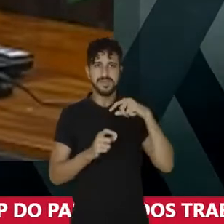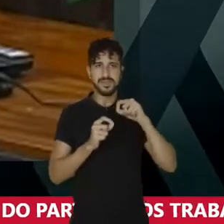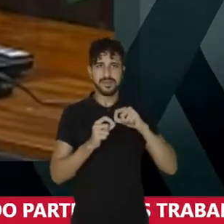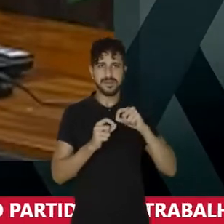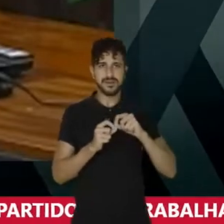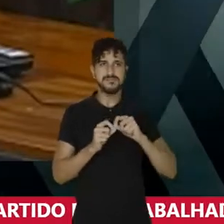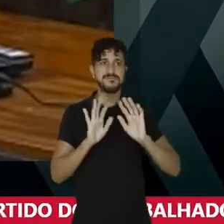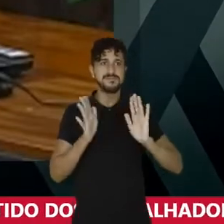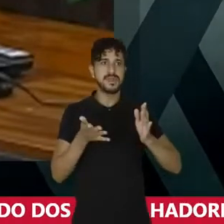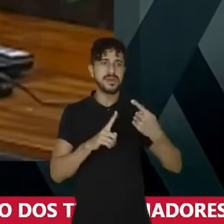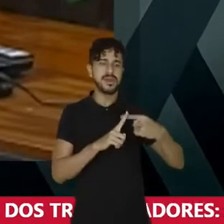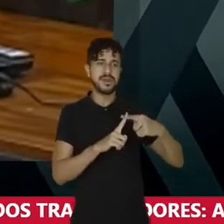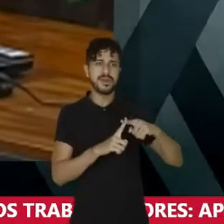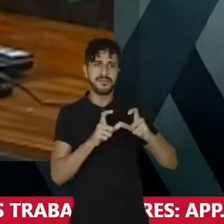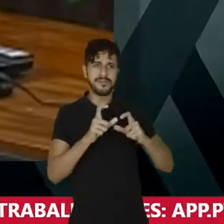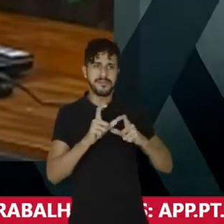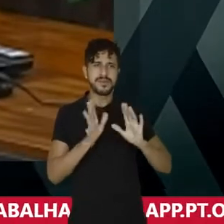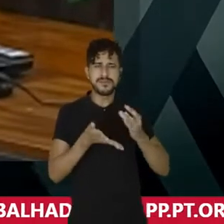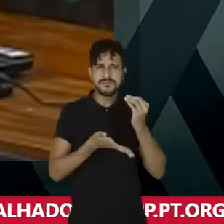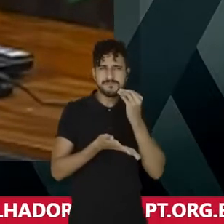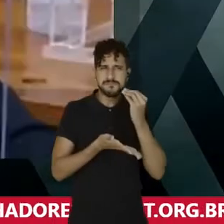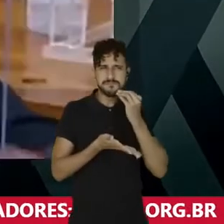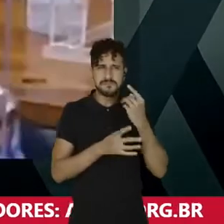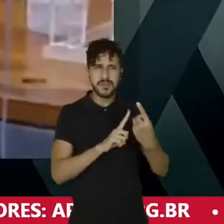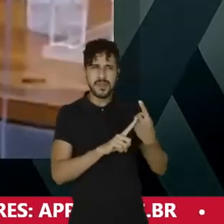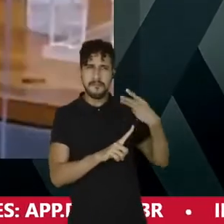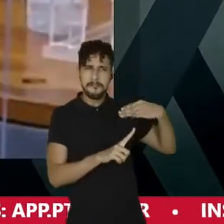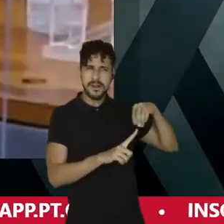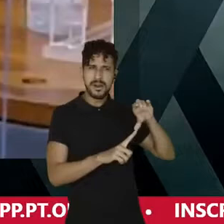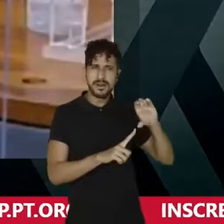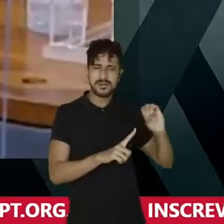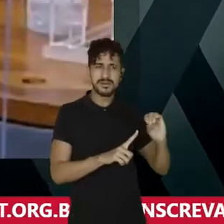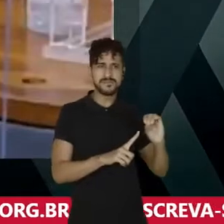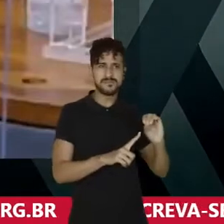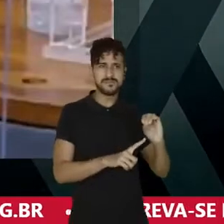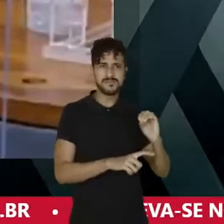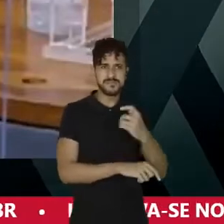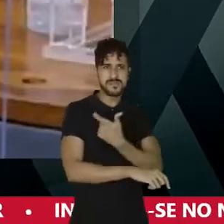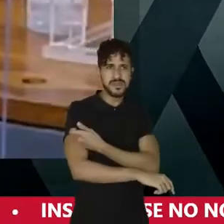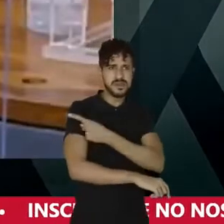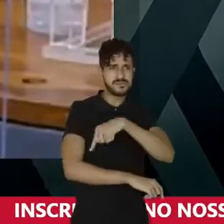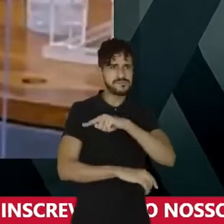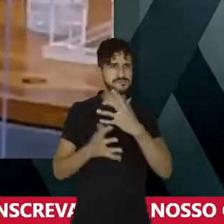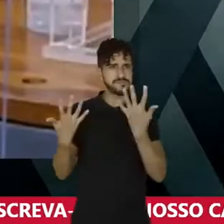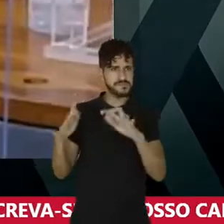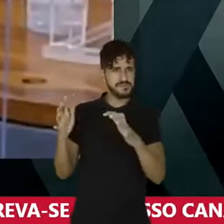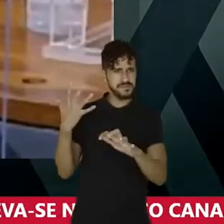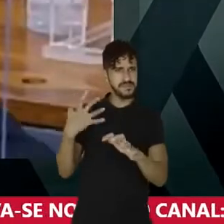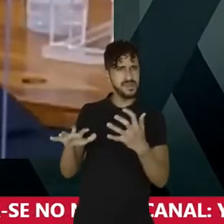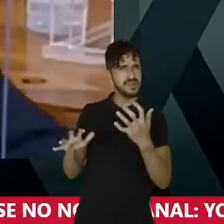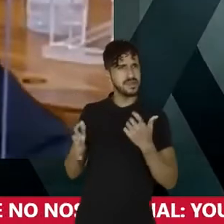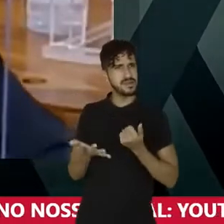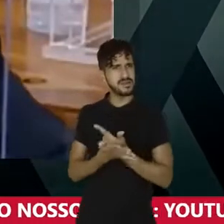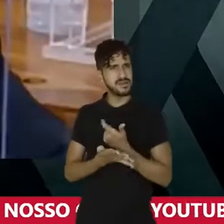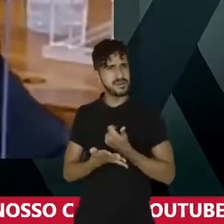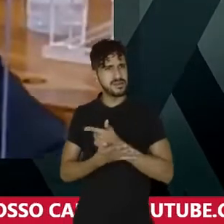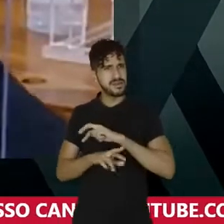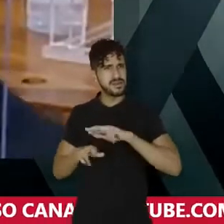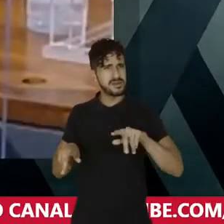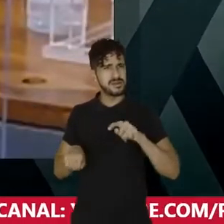feito já que a faz estava tentando desde março A vacina que eles se negaram a comprar várias